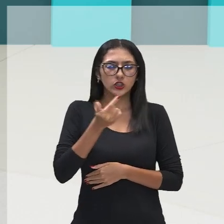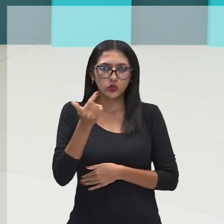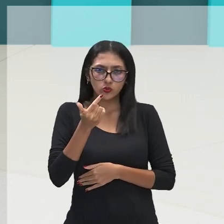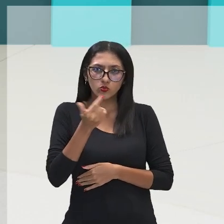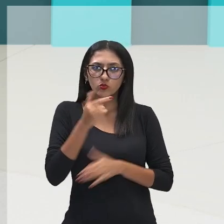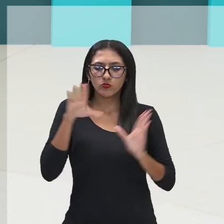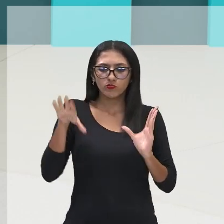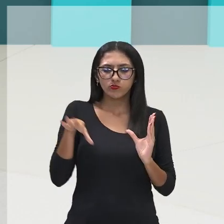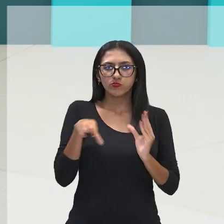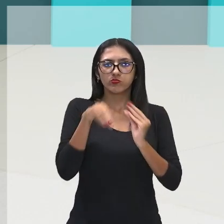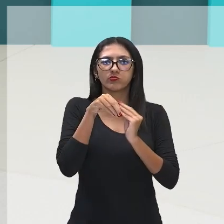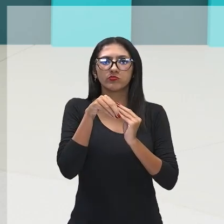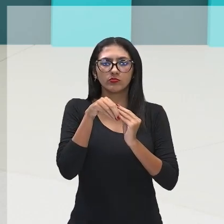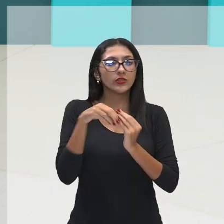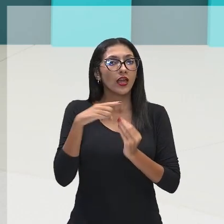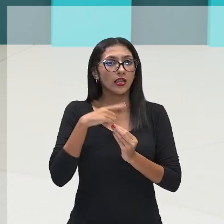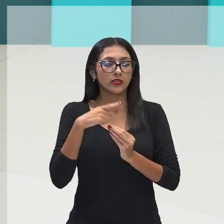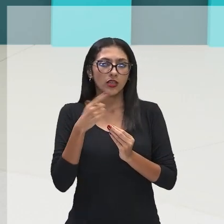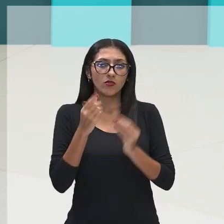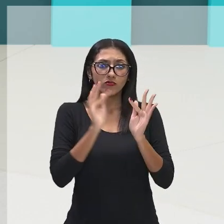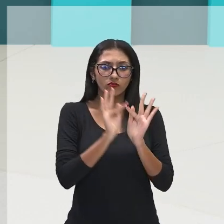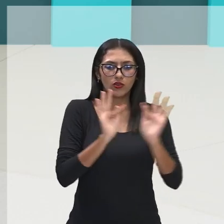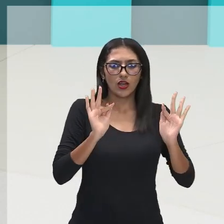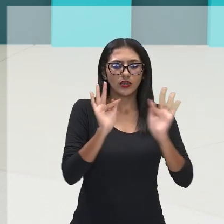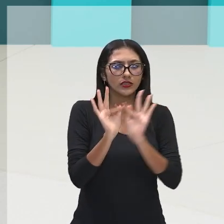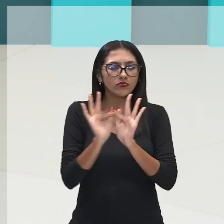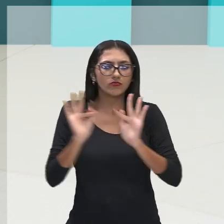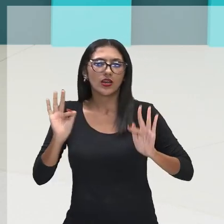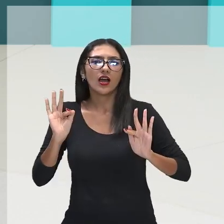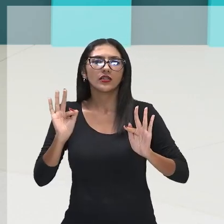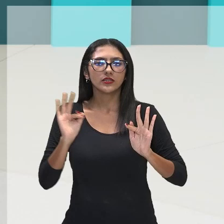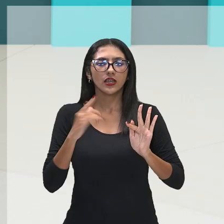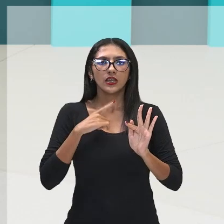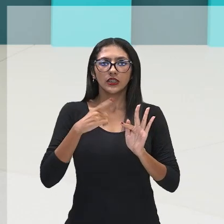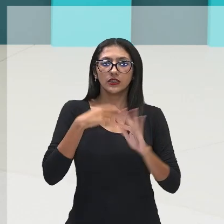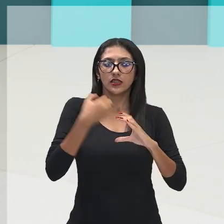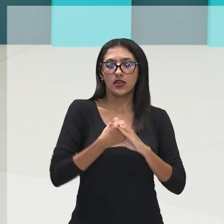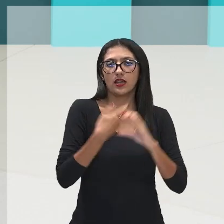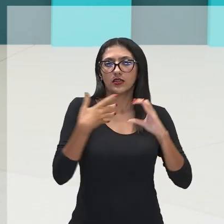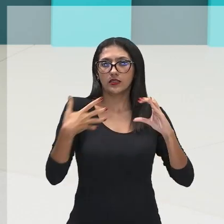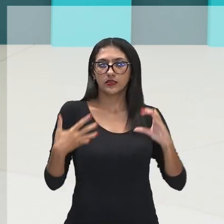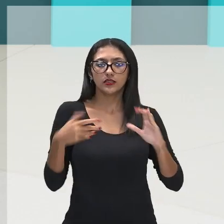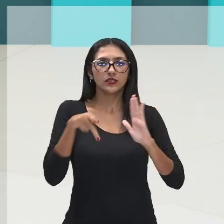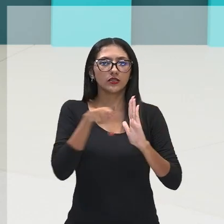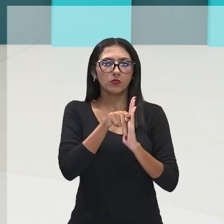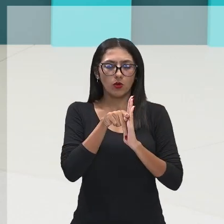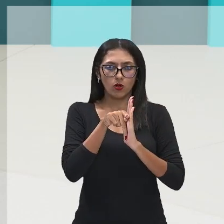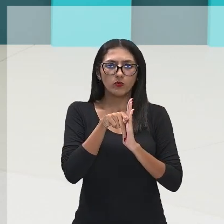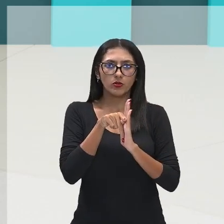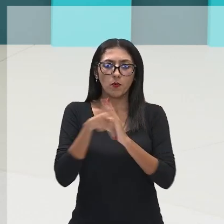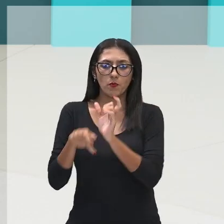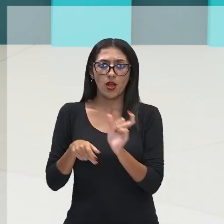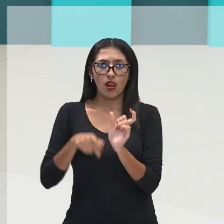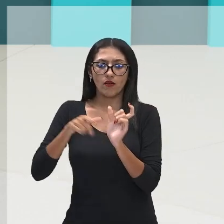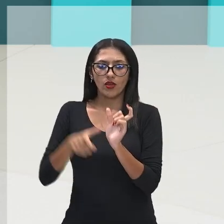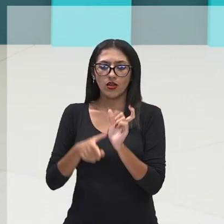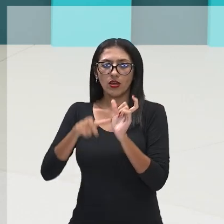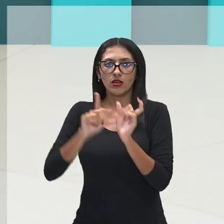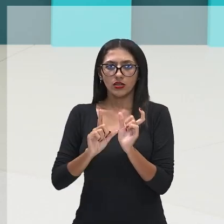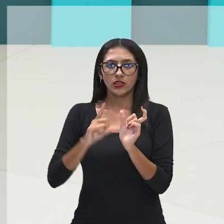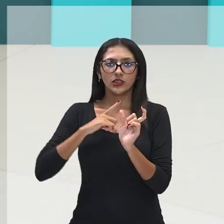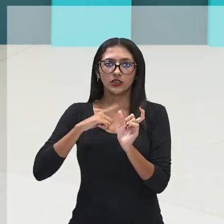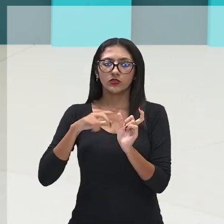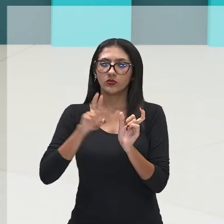construção apresentam frases que estão adjetivando o termo antecedente, o termo que vem